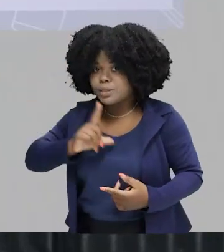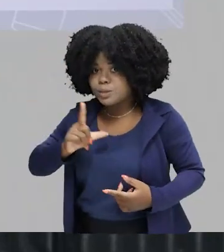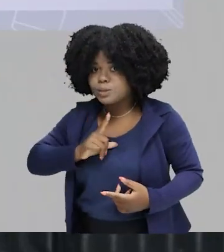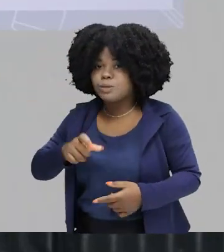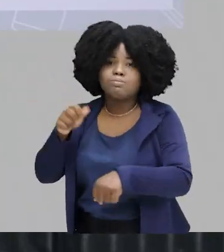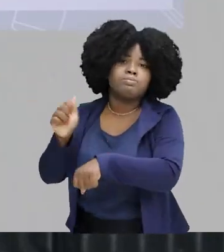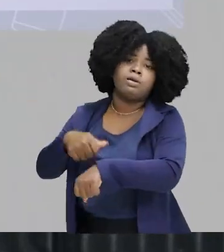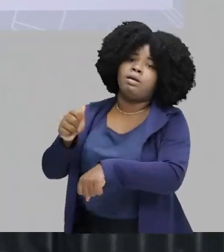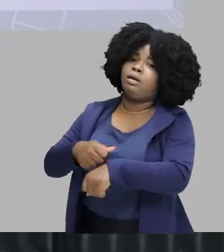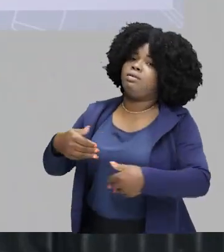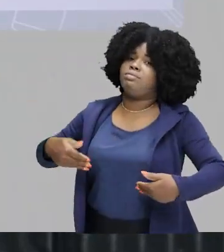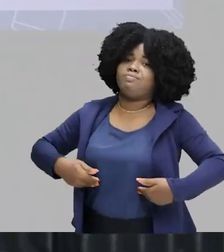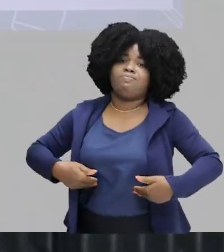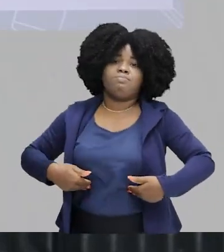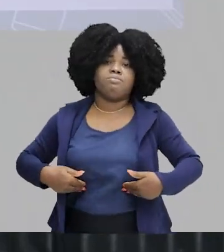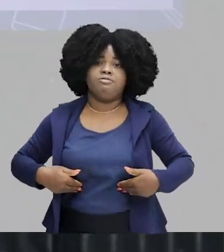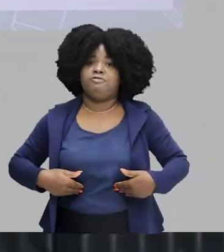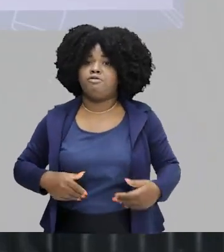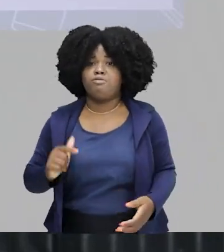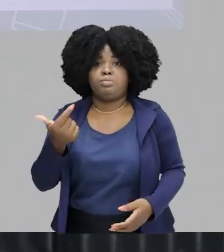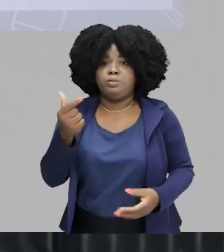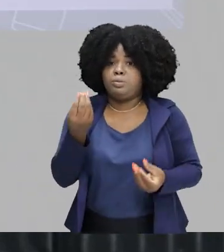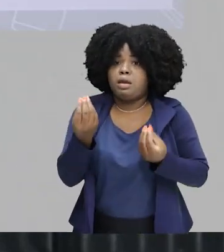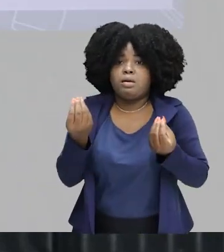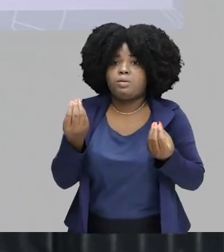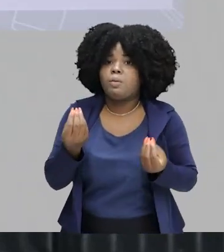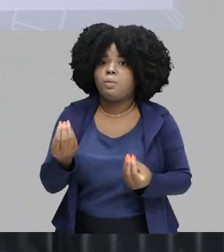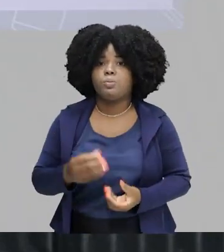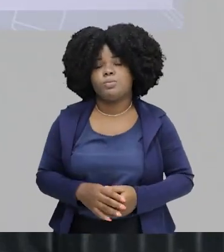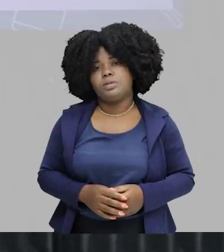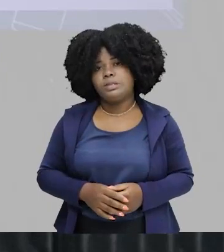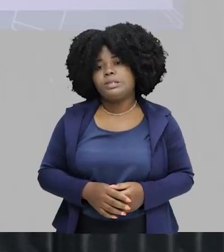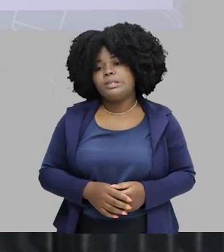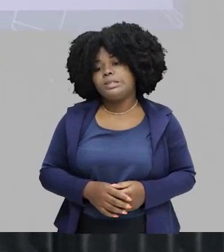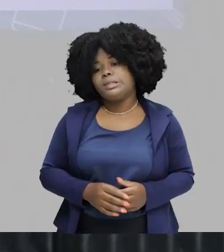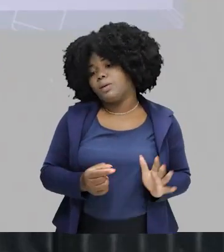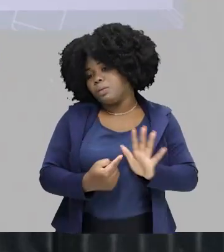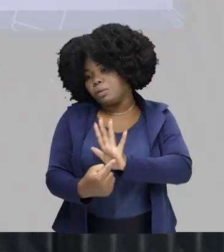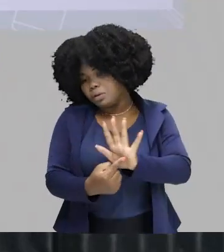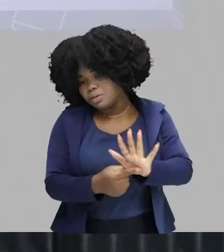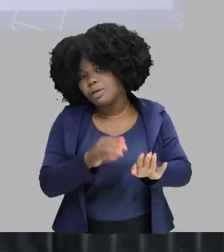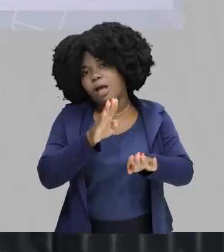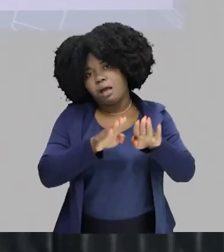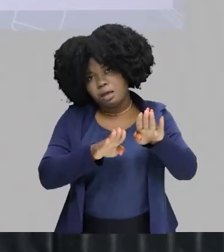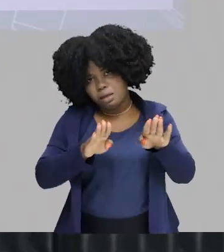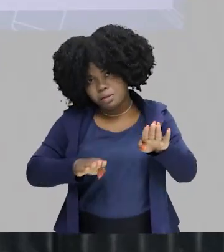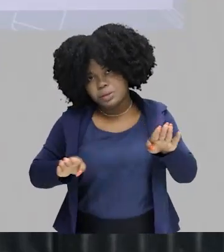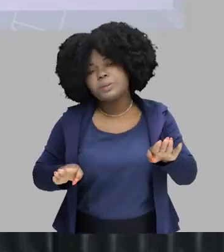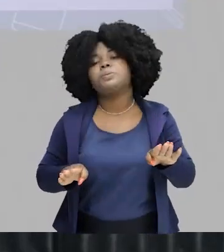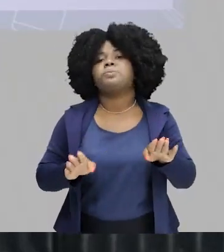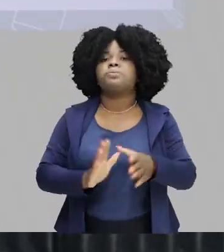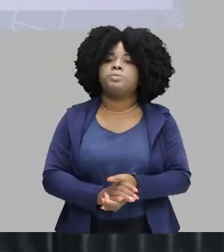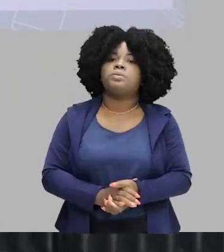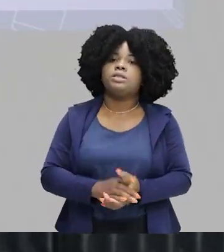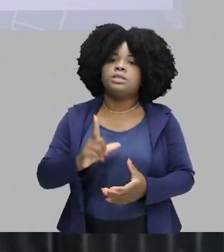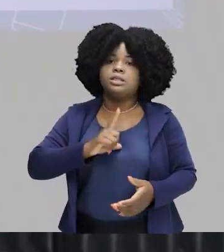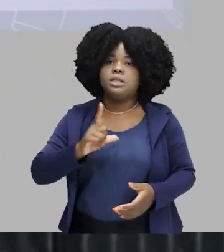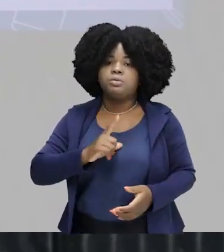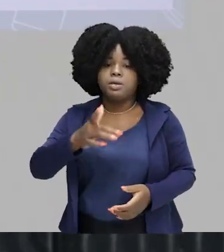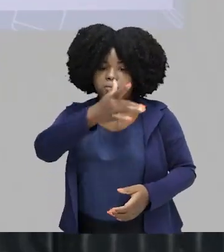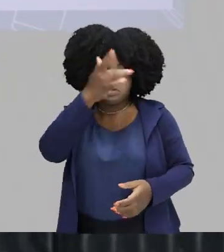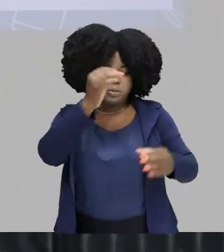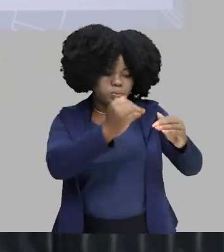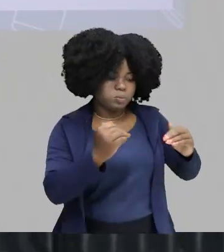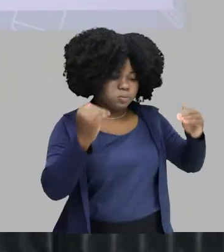fila do osso do frigorífico. Então isso mostra que existe uma desigualdade que é fruto de uma alta concentração de renda, de poder,